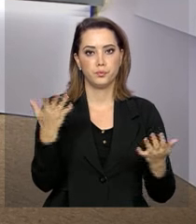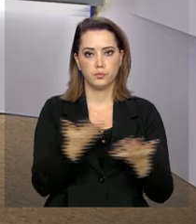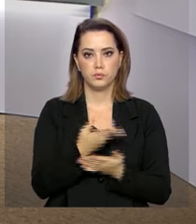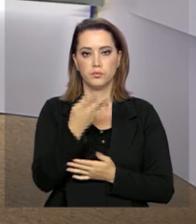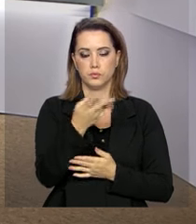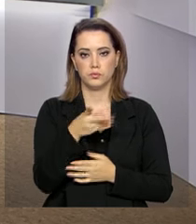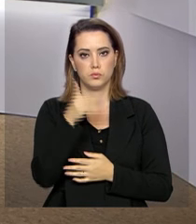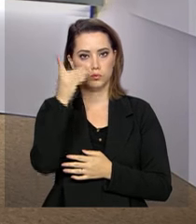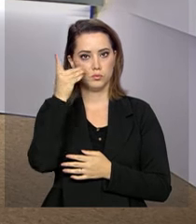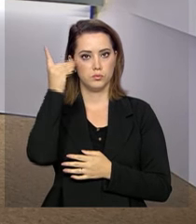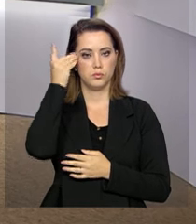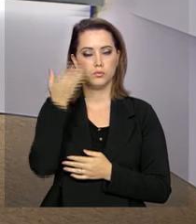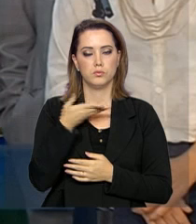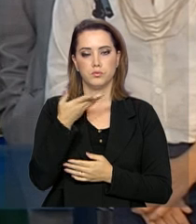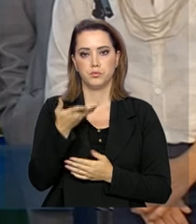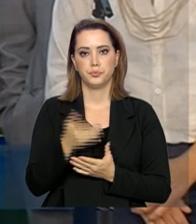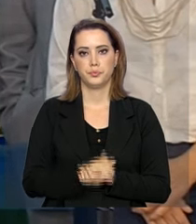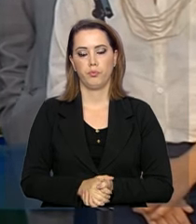declaração da presidenta Dilma Rousseff.